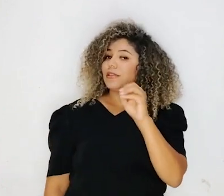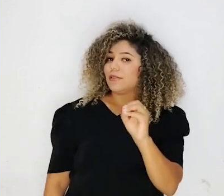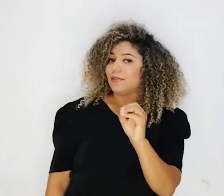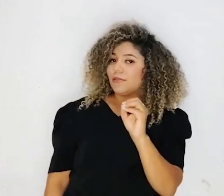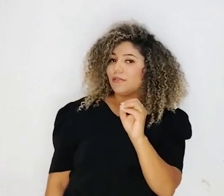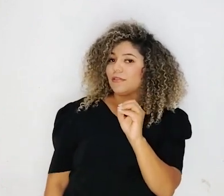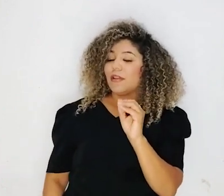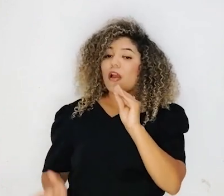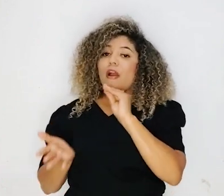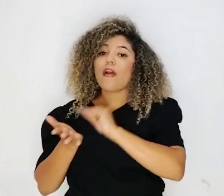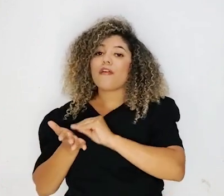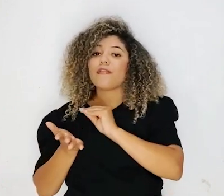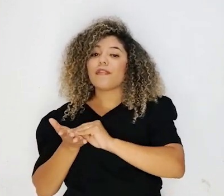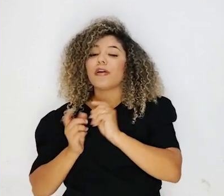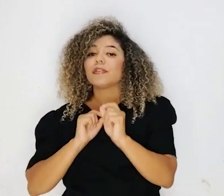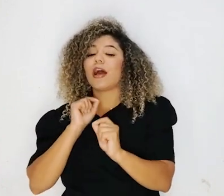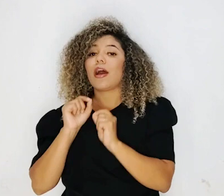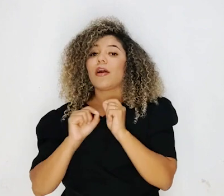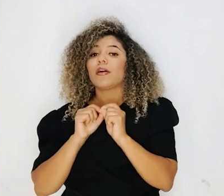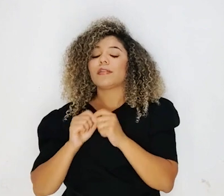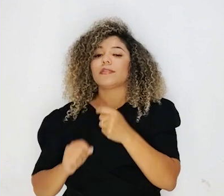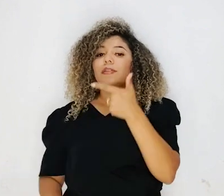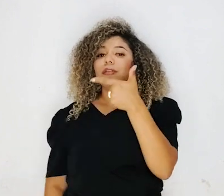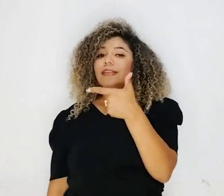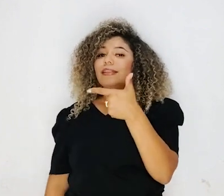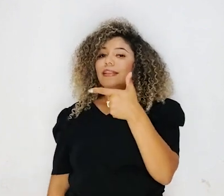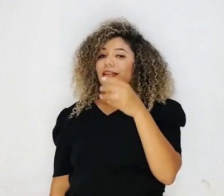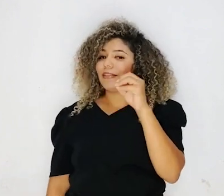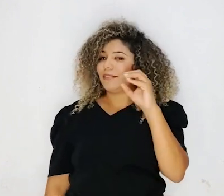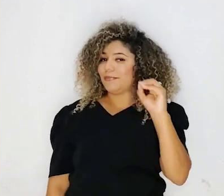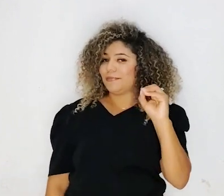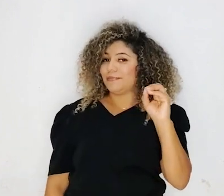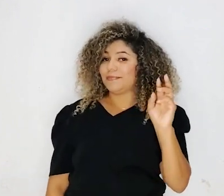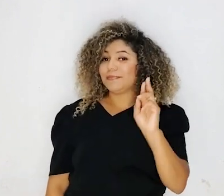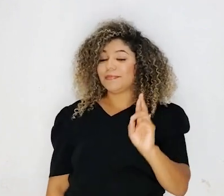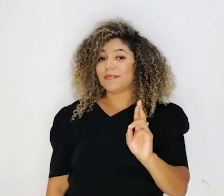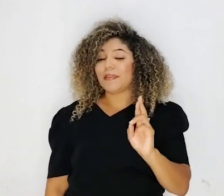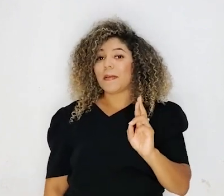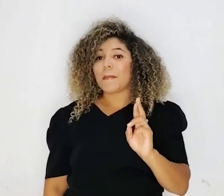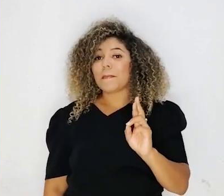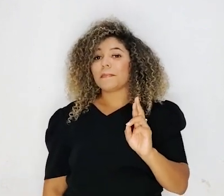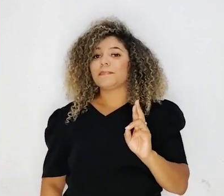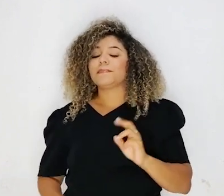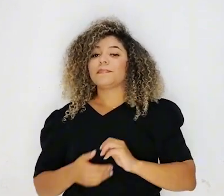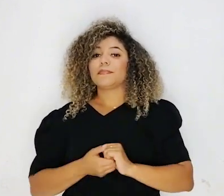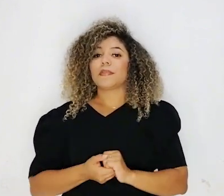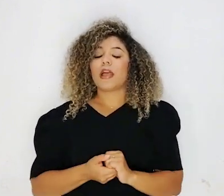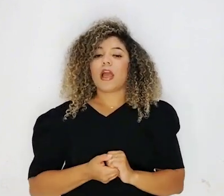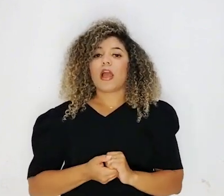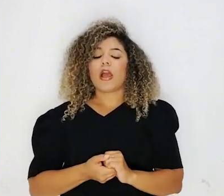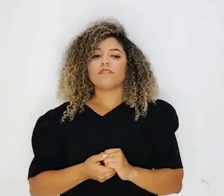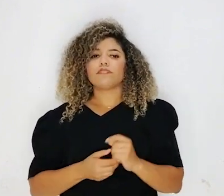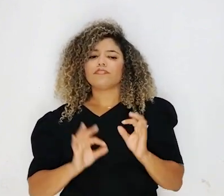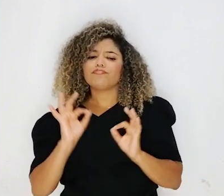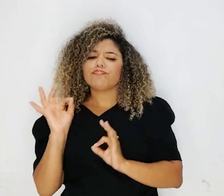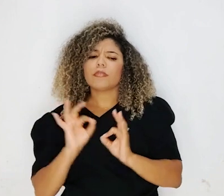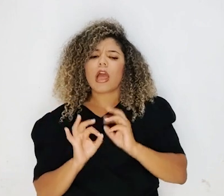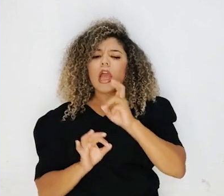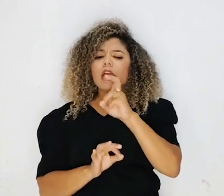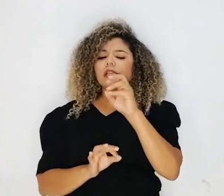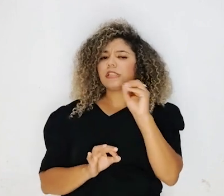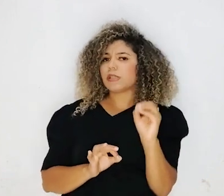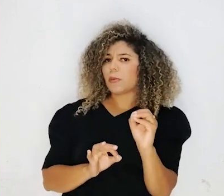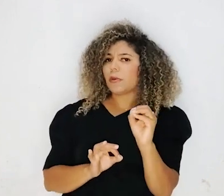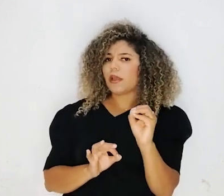250. Ficaria faltando pagar ainda R$200. Então, olha só, quando a gente pega esse